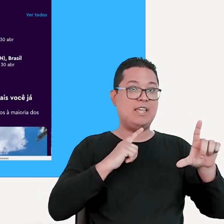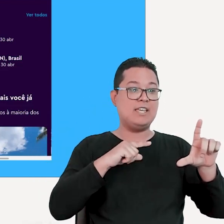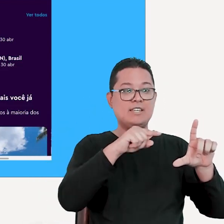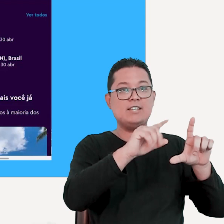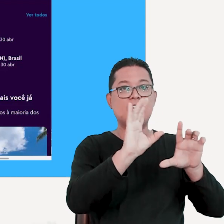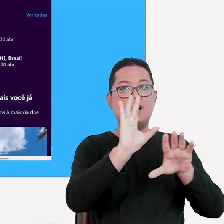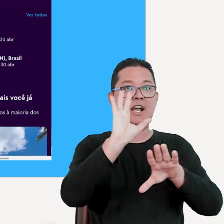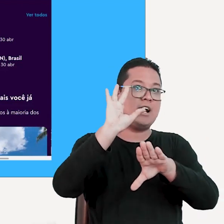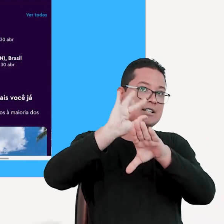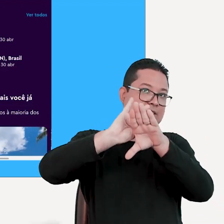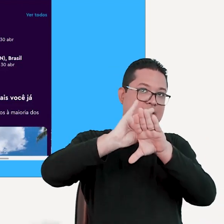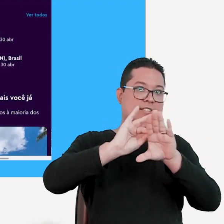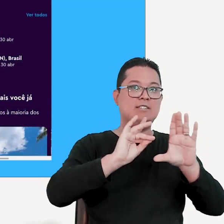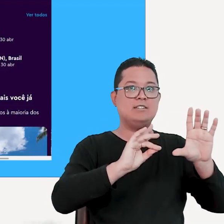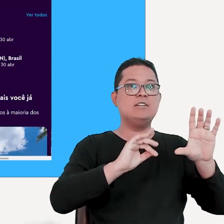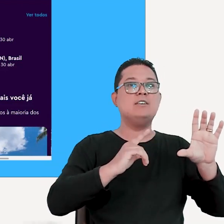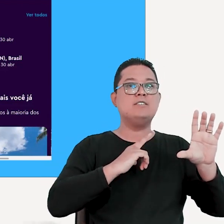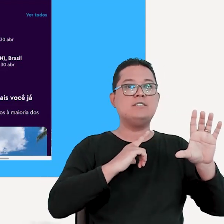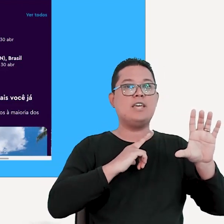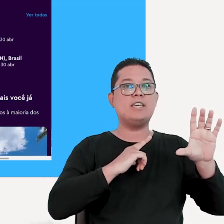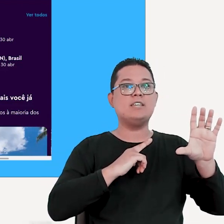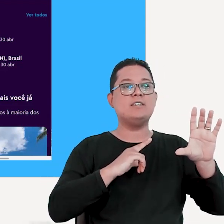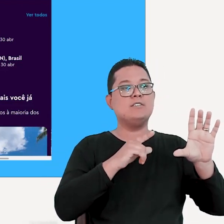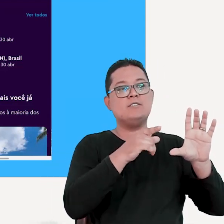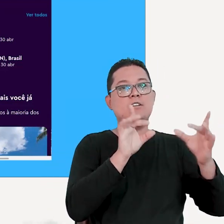escrevendo, será que o UX Writer